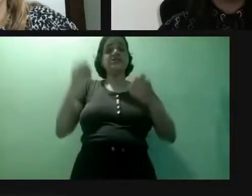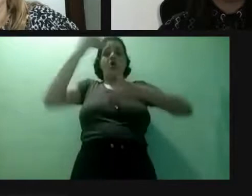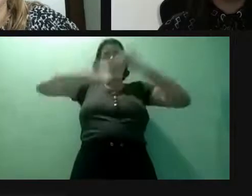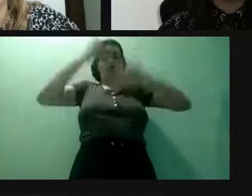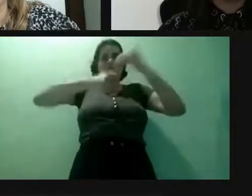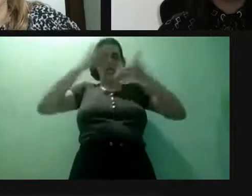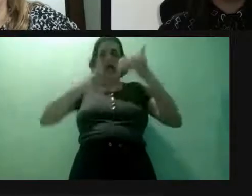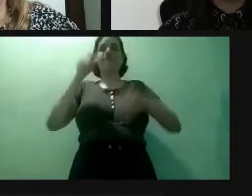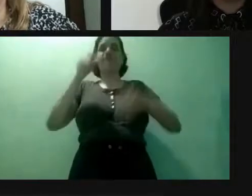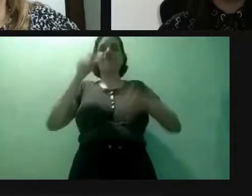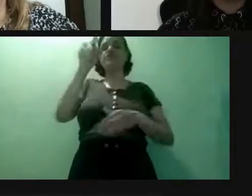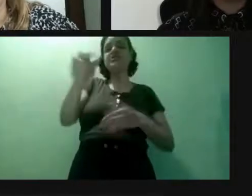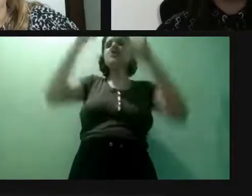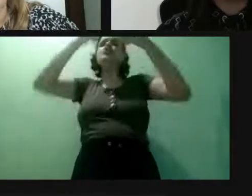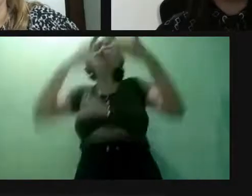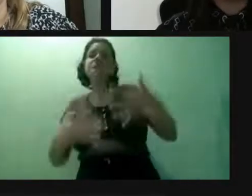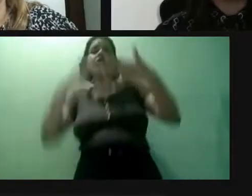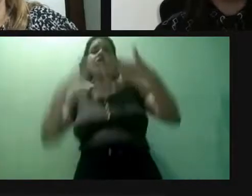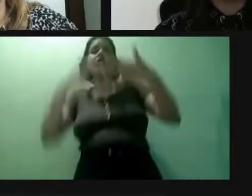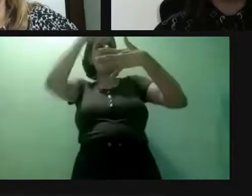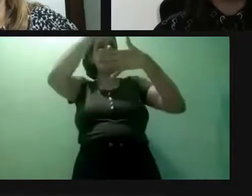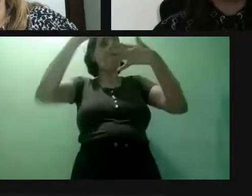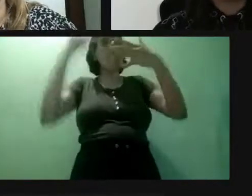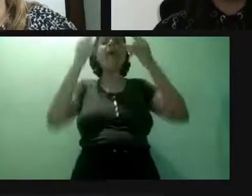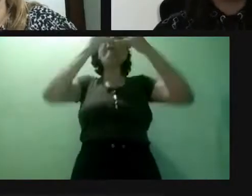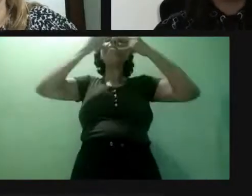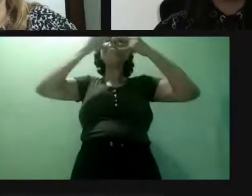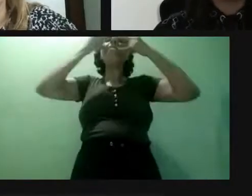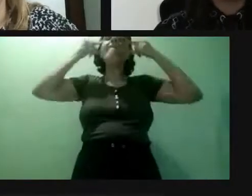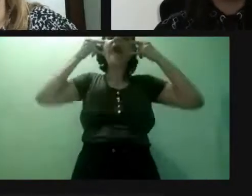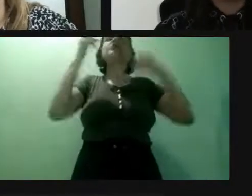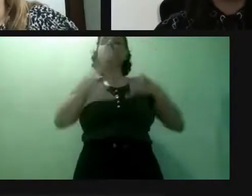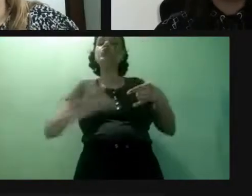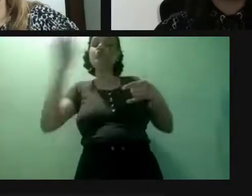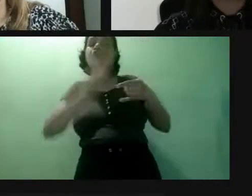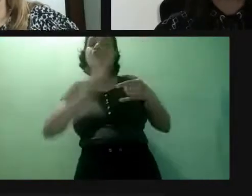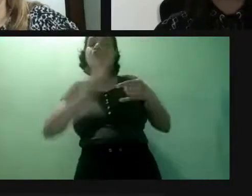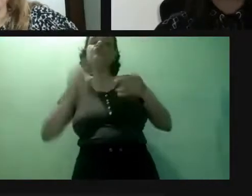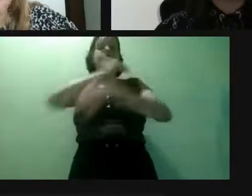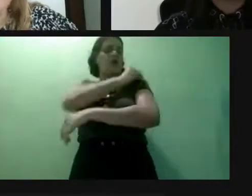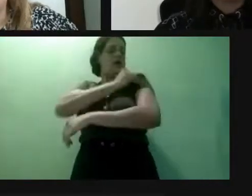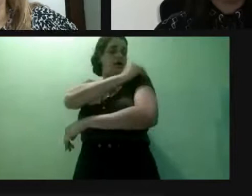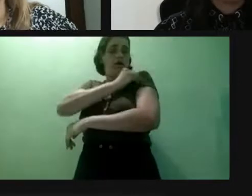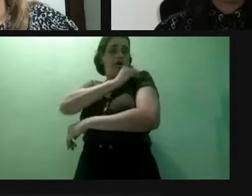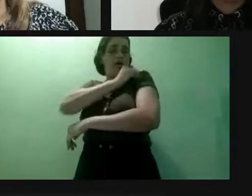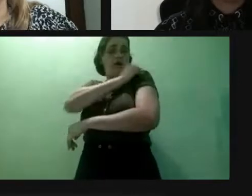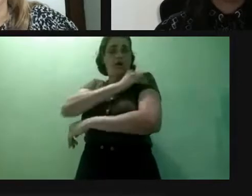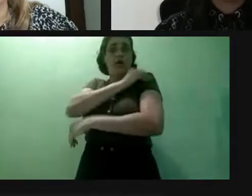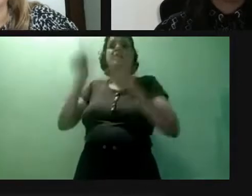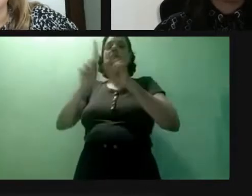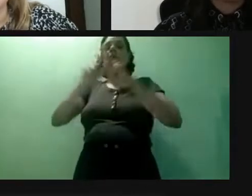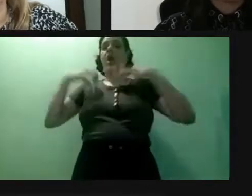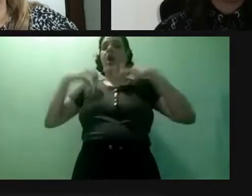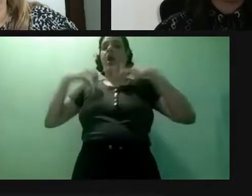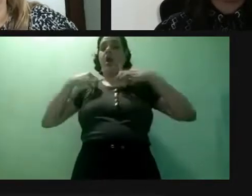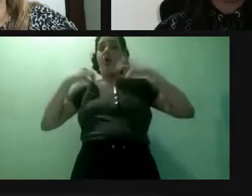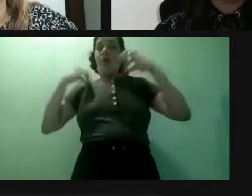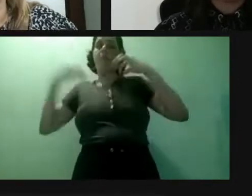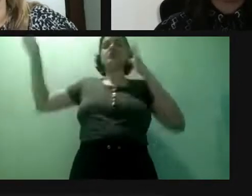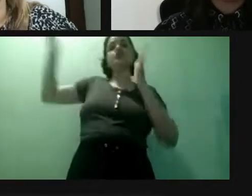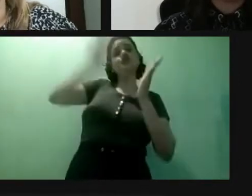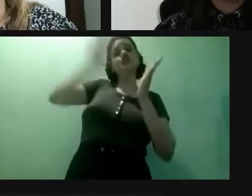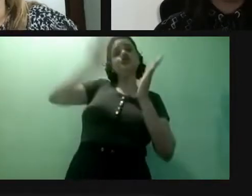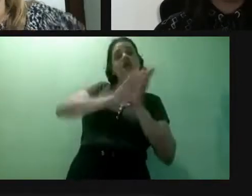trouxe, né? Aí com a máscara, o uso da máscara, o uso do álcool, né? As roupas, chegar em casa, né? Eu